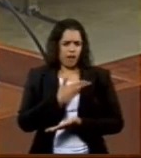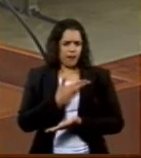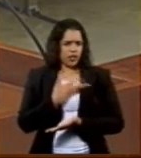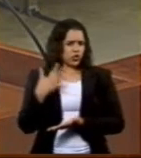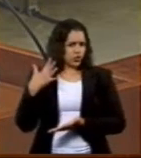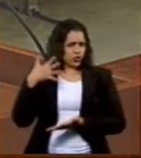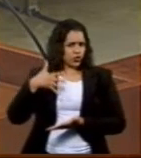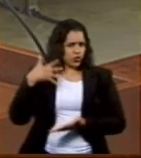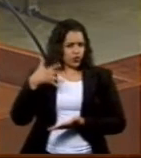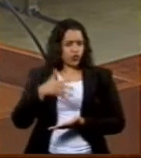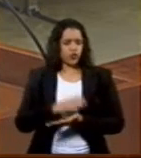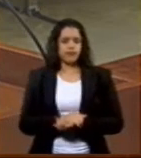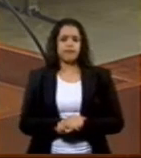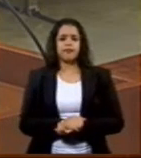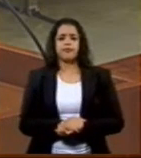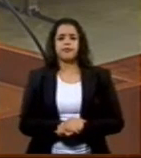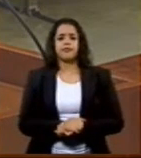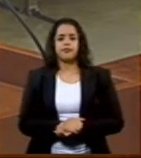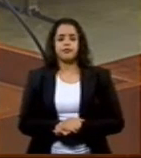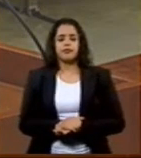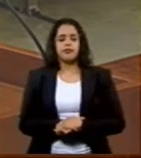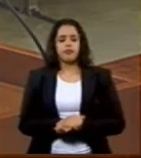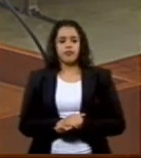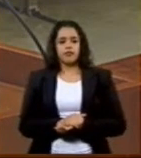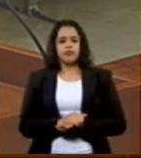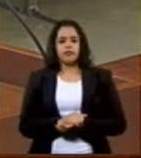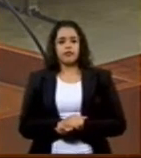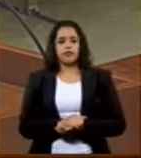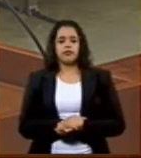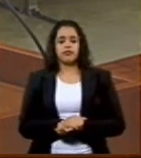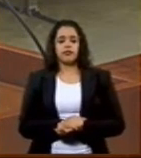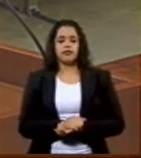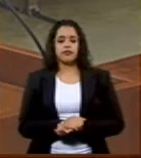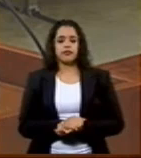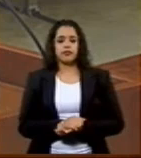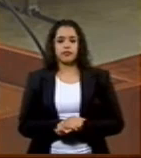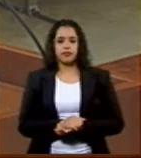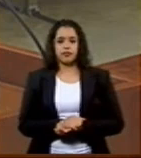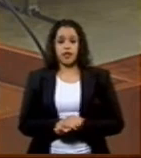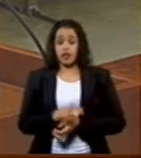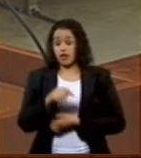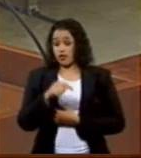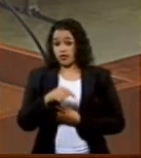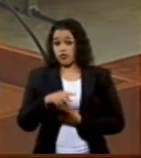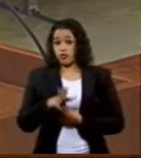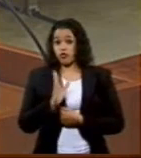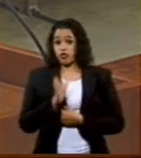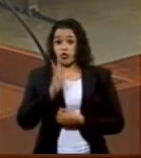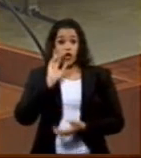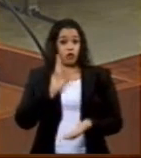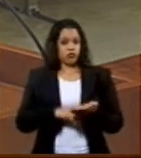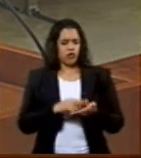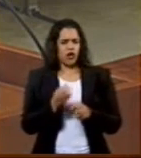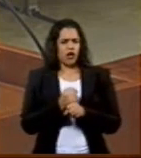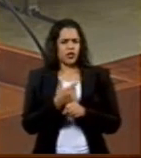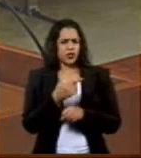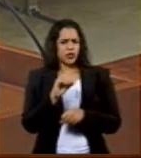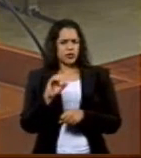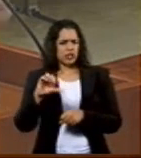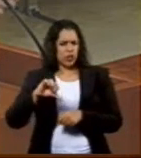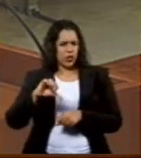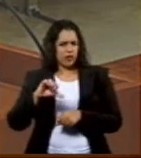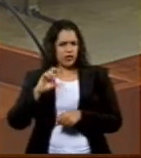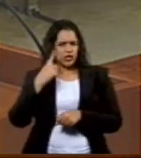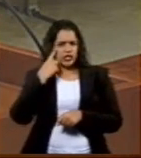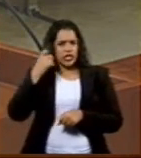curi. Excelências, essa questão foi reconhecida em 2009, a repercussão